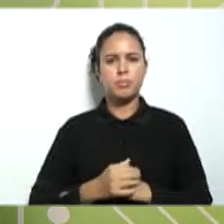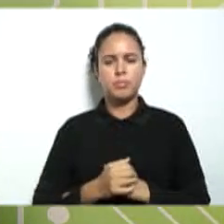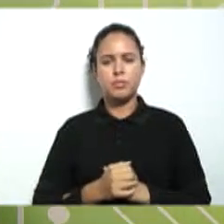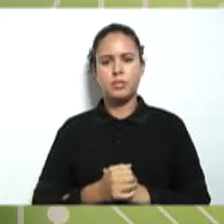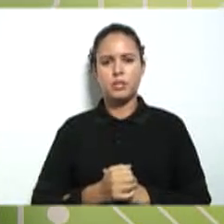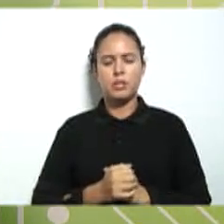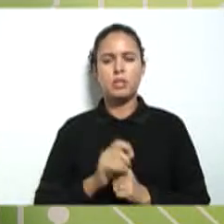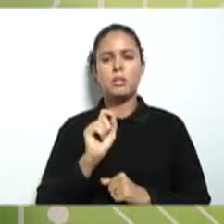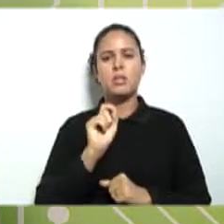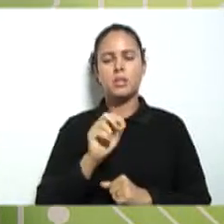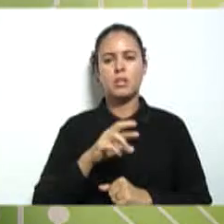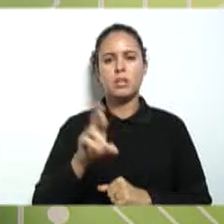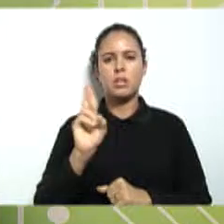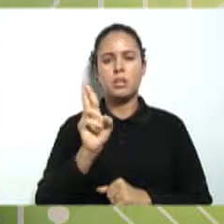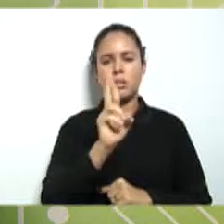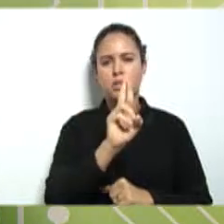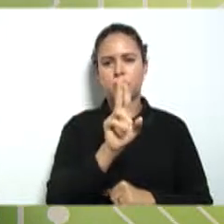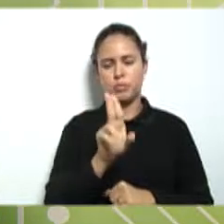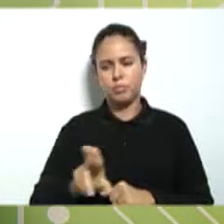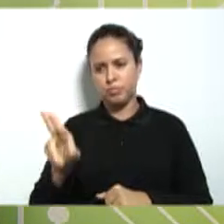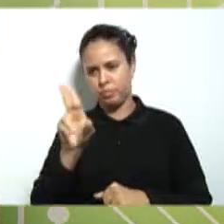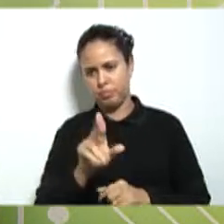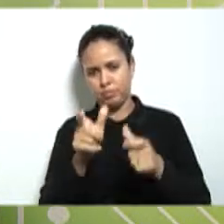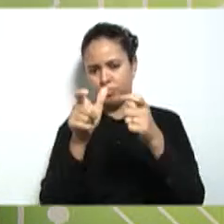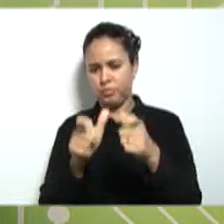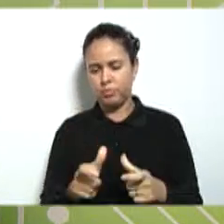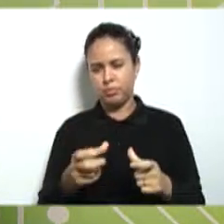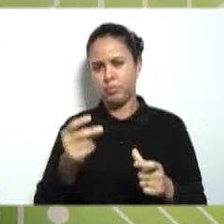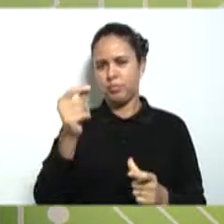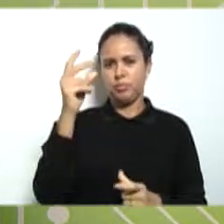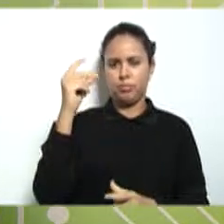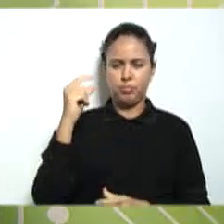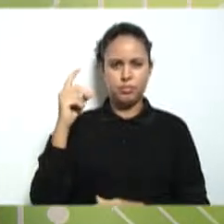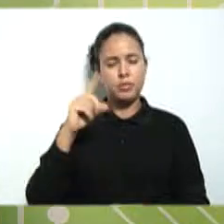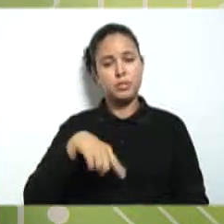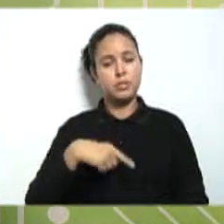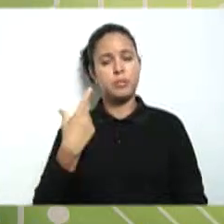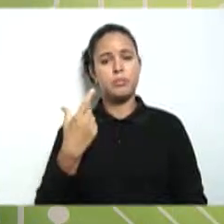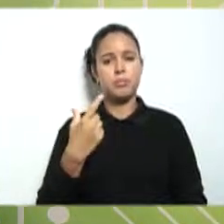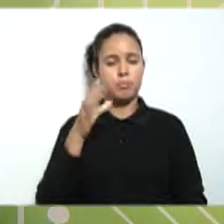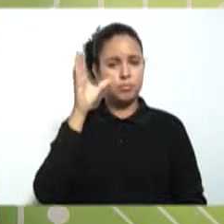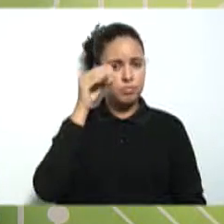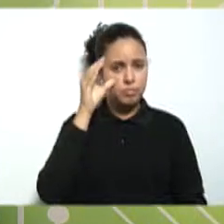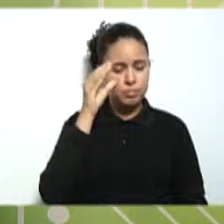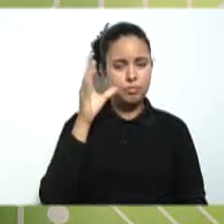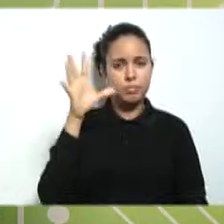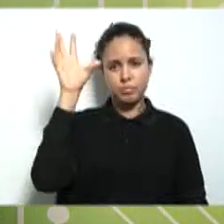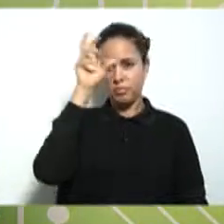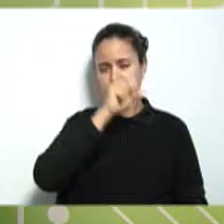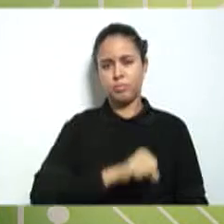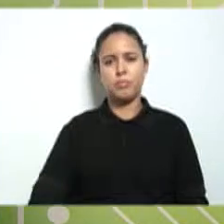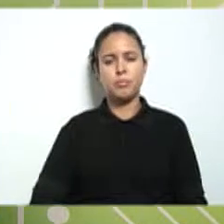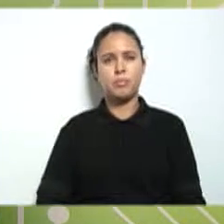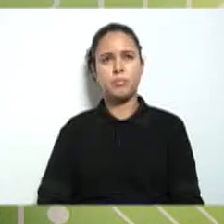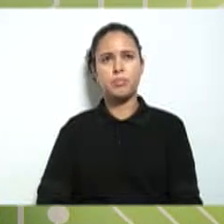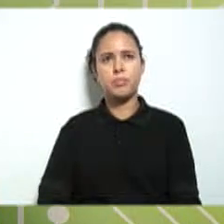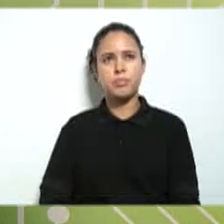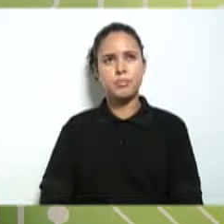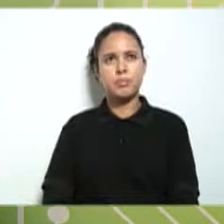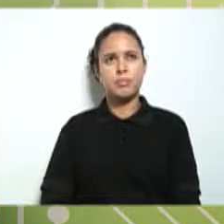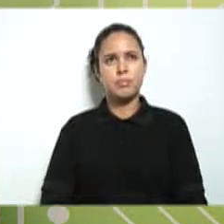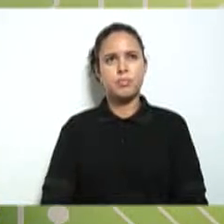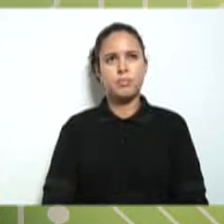utilizava essa cachoeira alguns anos antes. Essas informações que são curiosas, que fica como um aprendizado quando a gente faz um turismo. Então muitas vezes a gente vê uma cooperativa